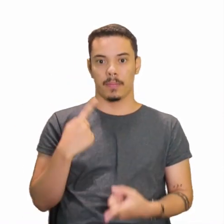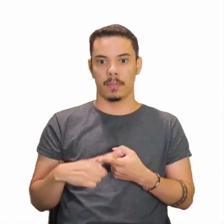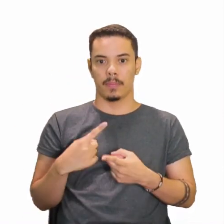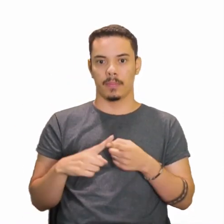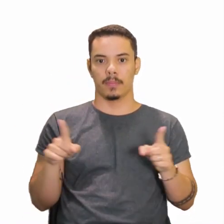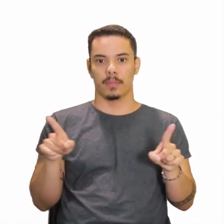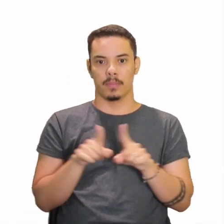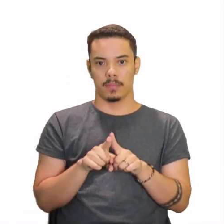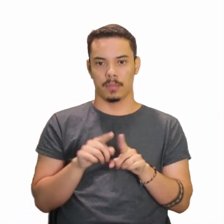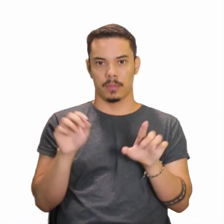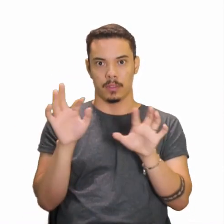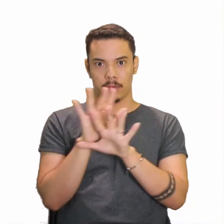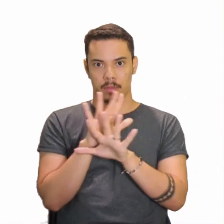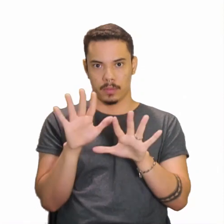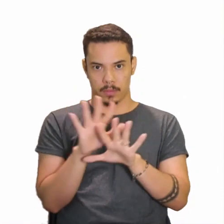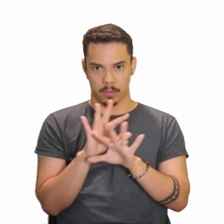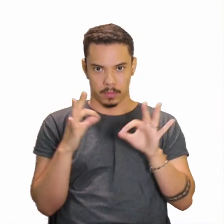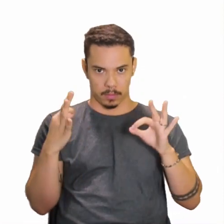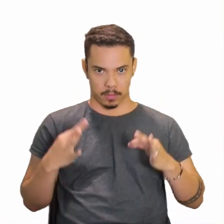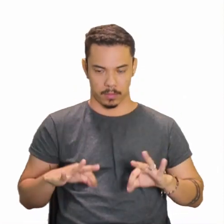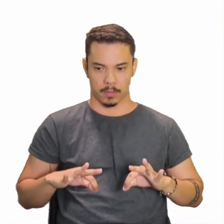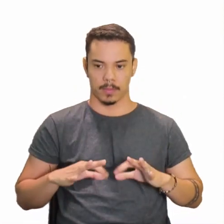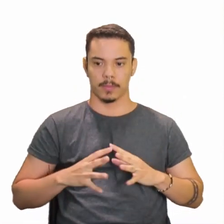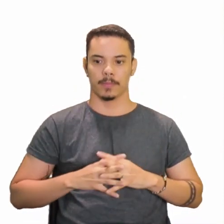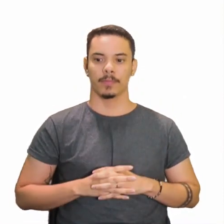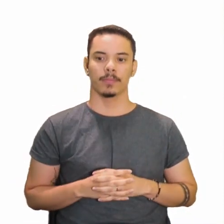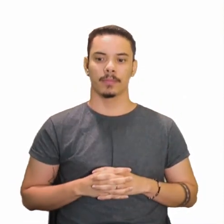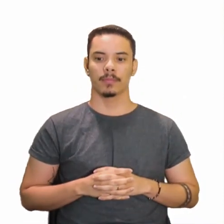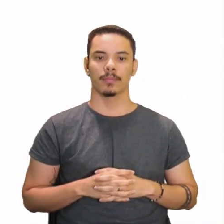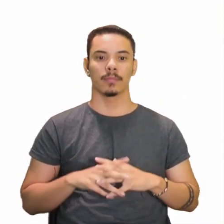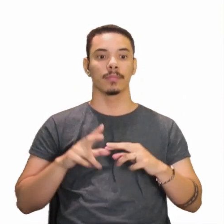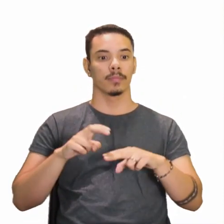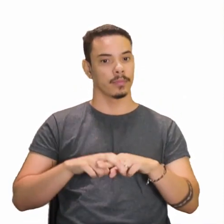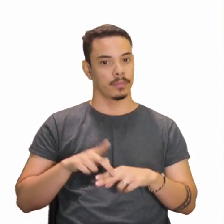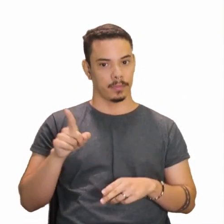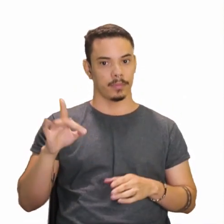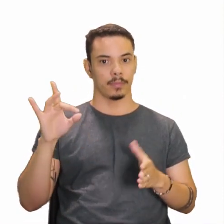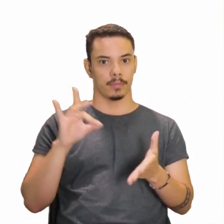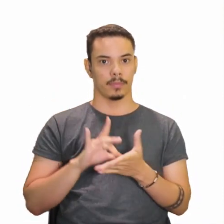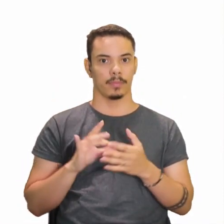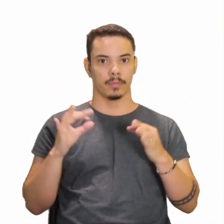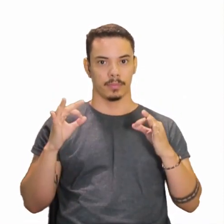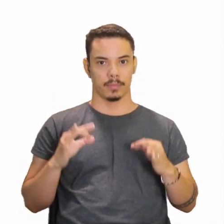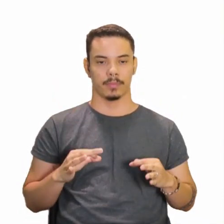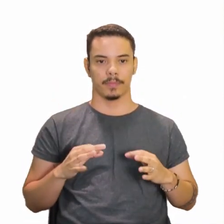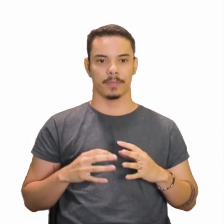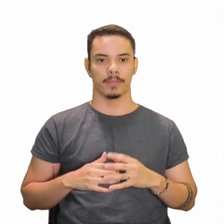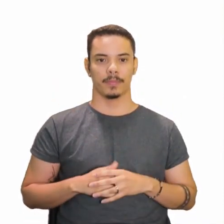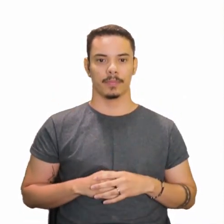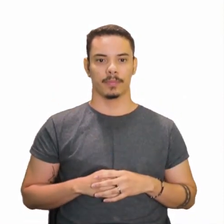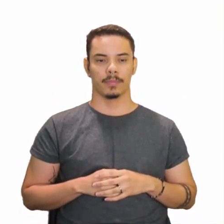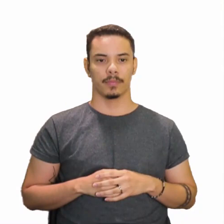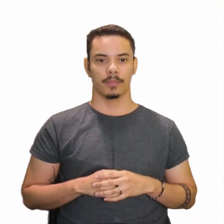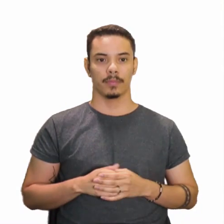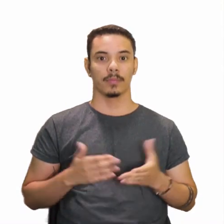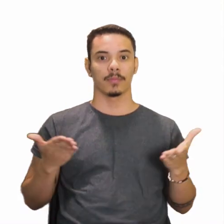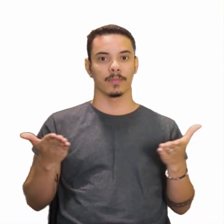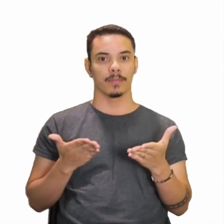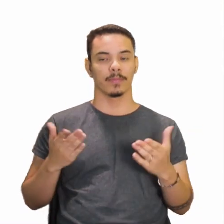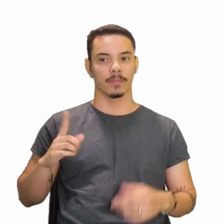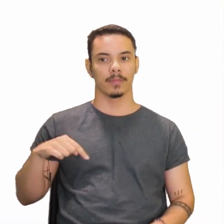termo invisibilidade, certo? Então, aí é o gabarito da questão 4. E agora nós